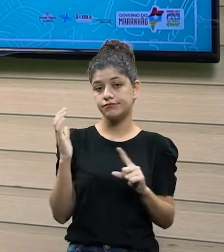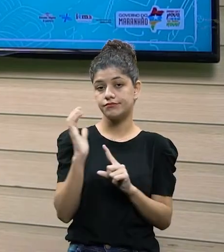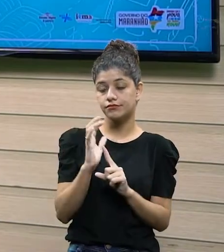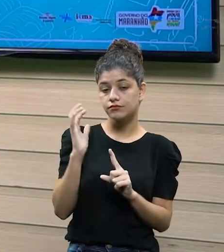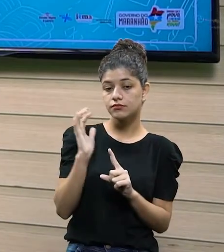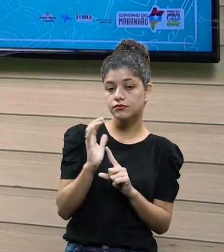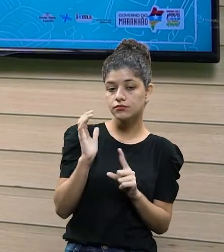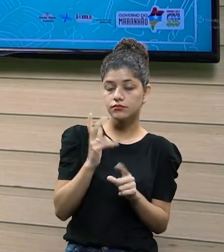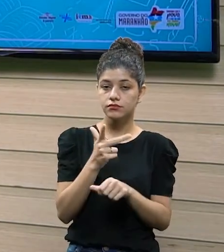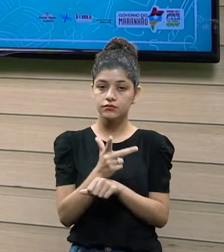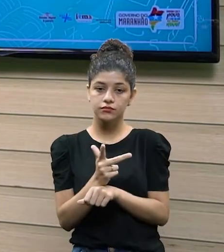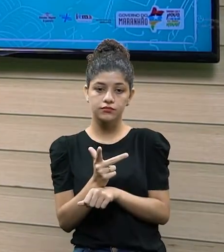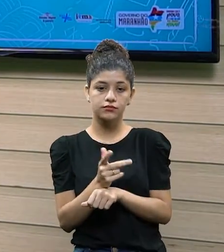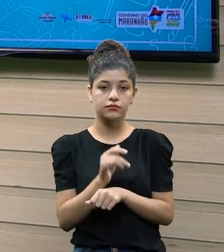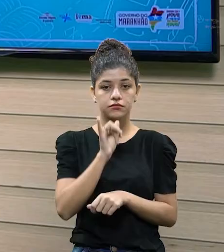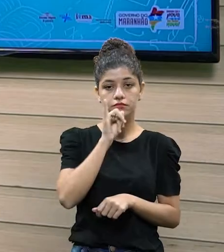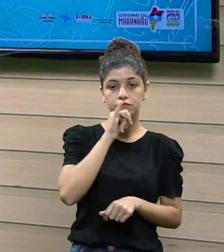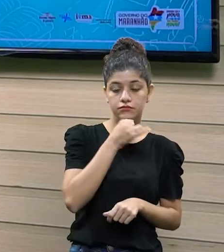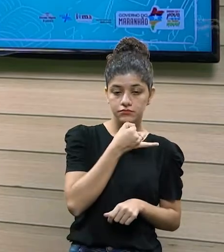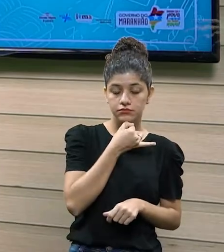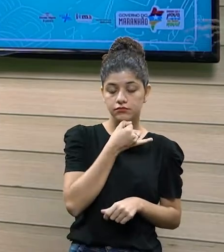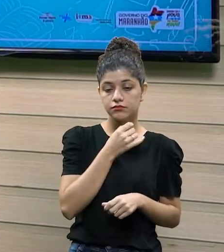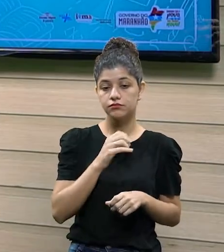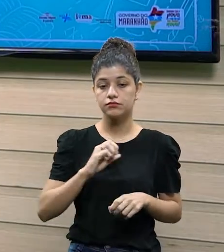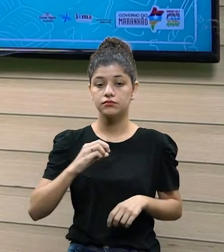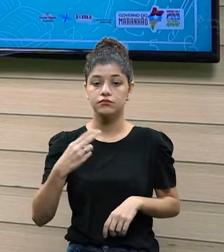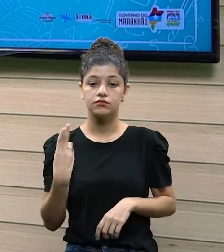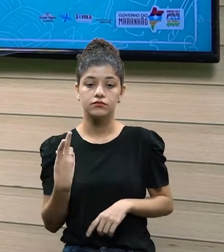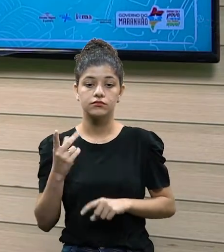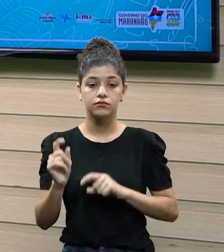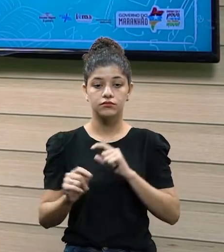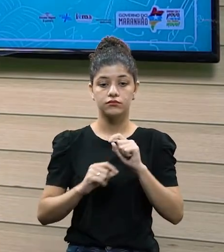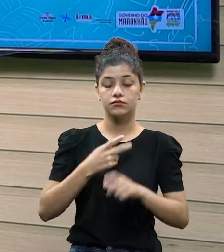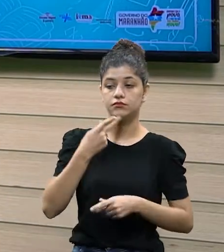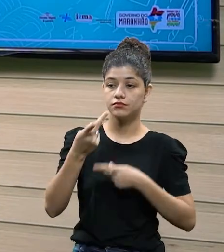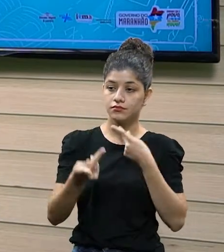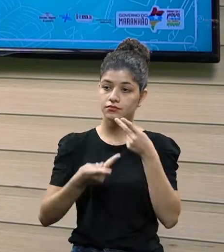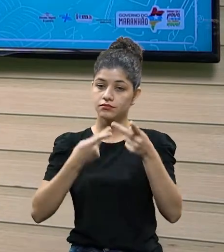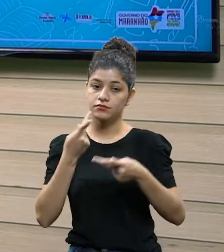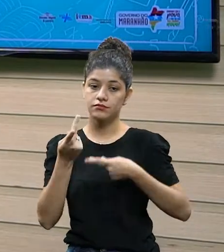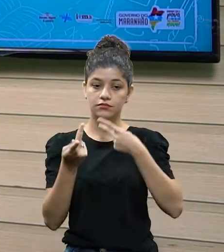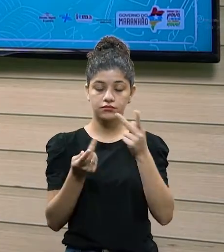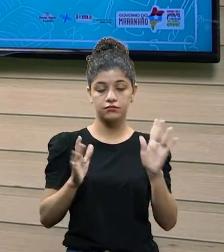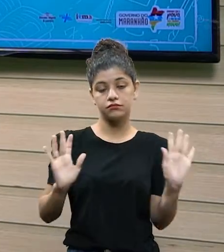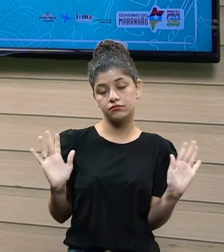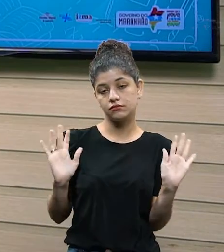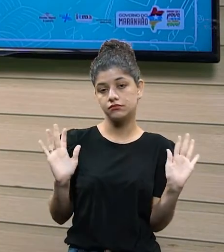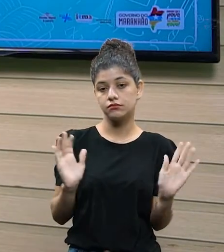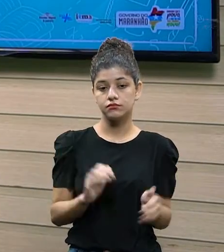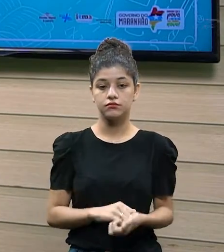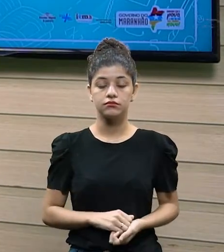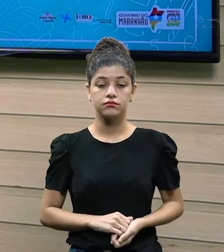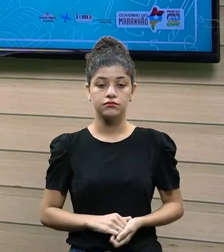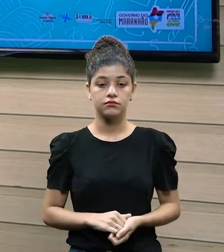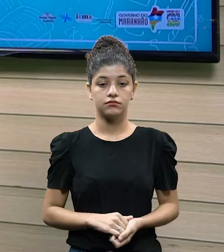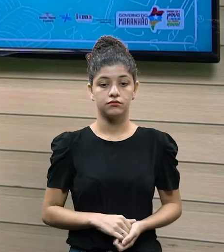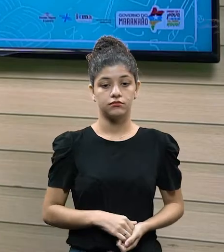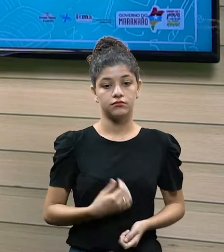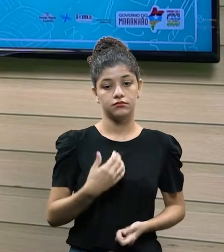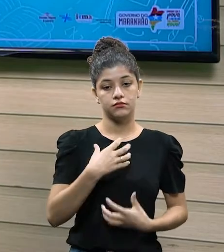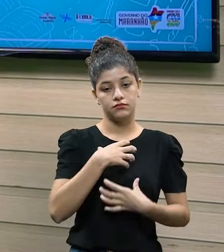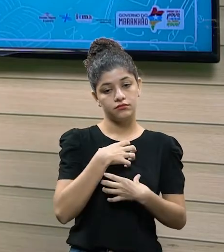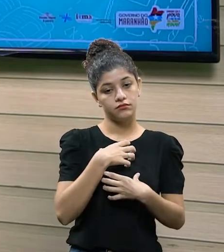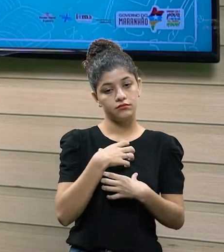mais para baixo, mais triste, ou poderia até no meio da gravação estar reclamando, alguma coisa do tipo, não sei. Aparentemente eu sinto